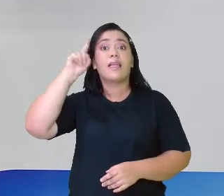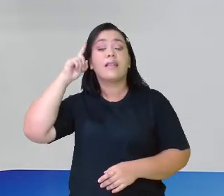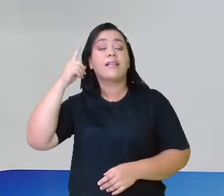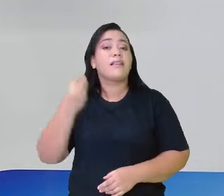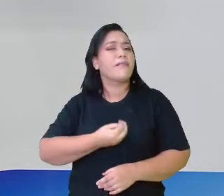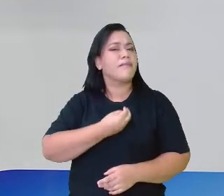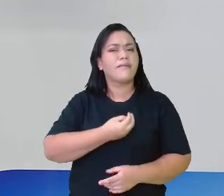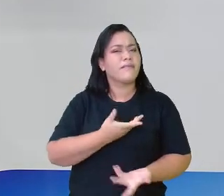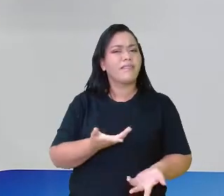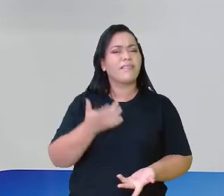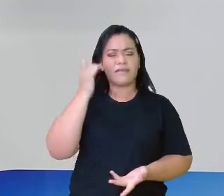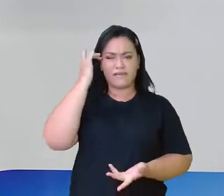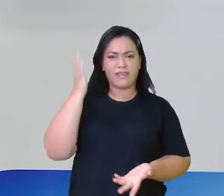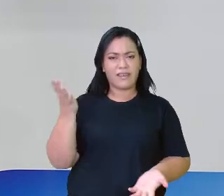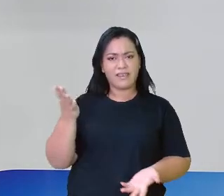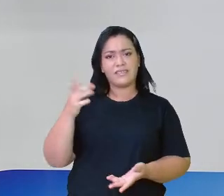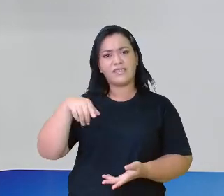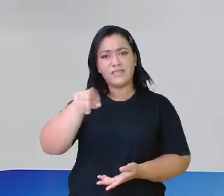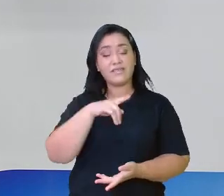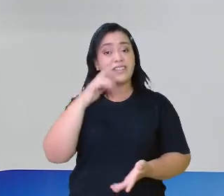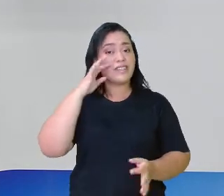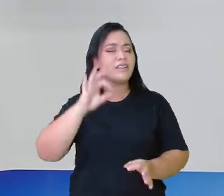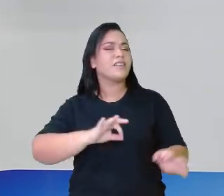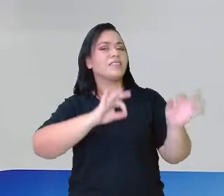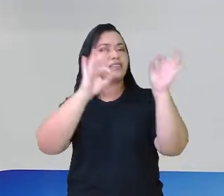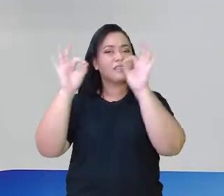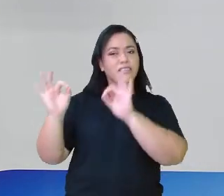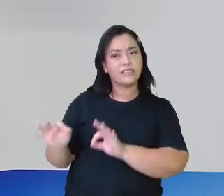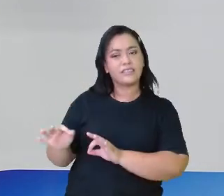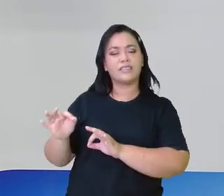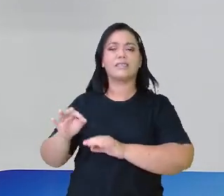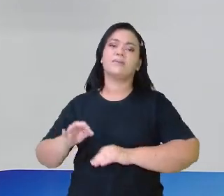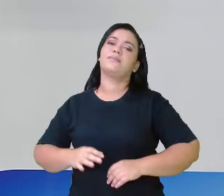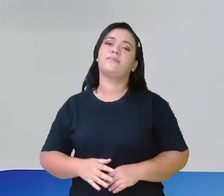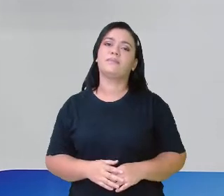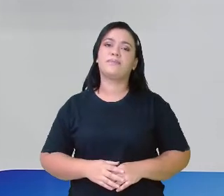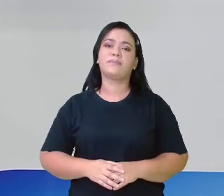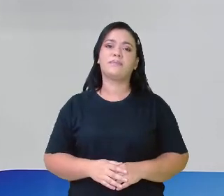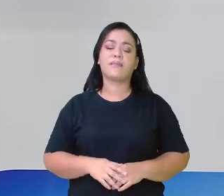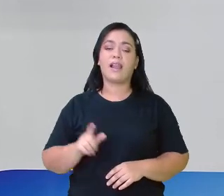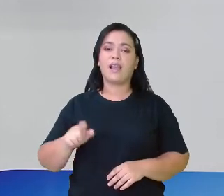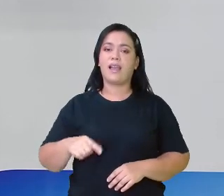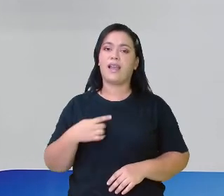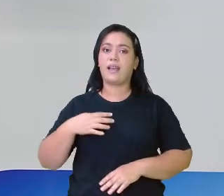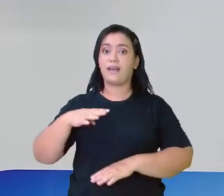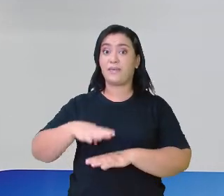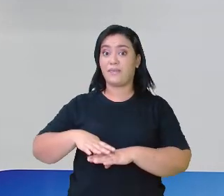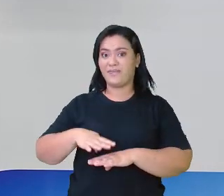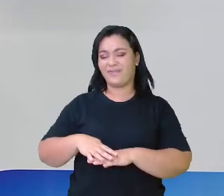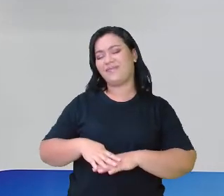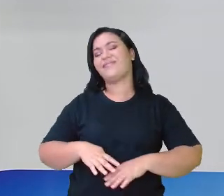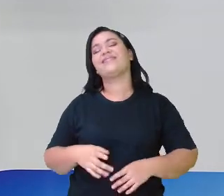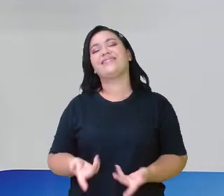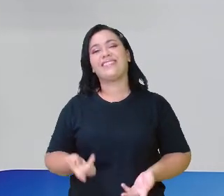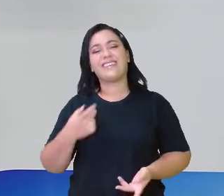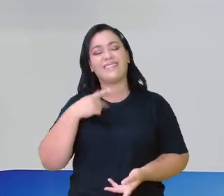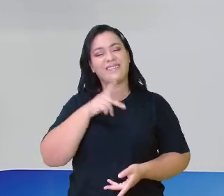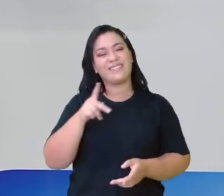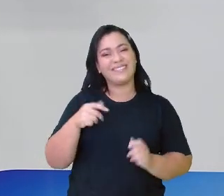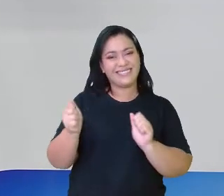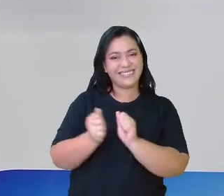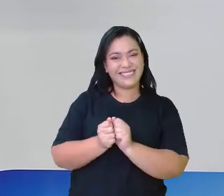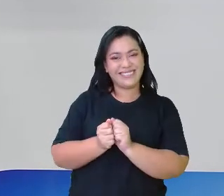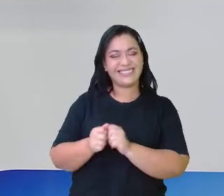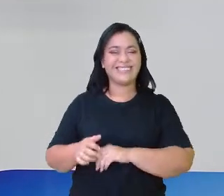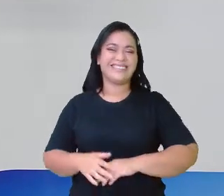ela fica tão fácil, vocês assistindo às aulas aqui as aulas de Matemárcia, né? Que é matemática com a professora